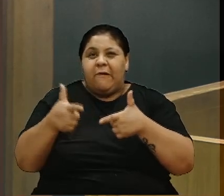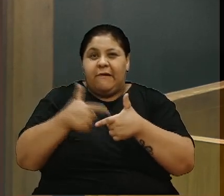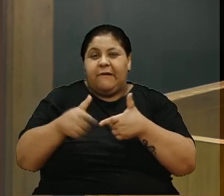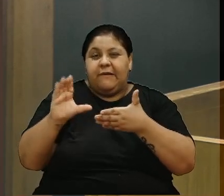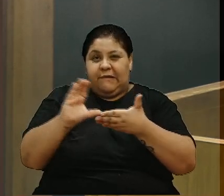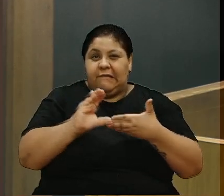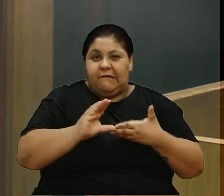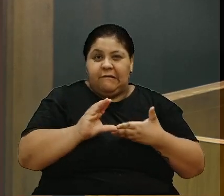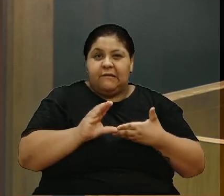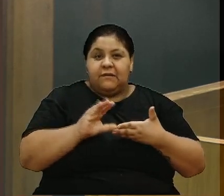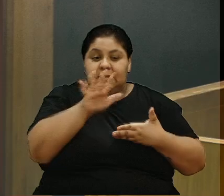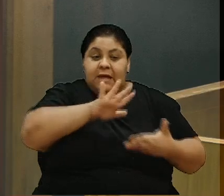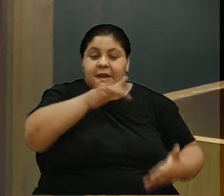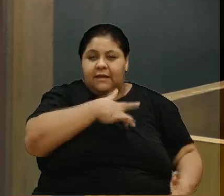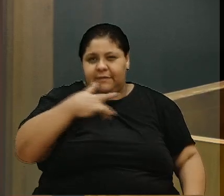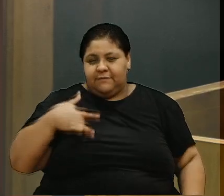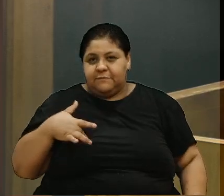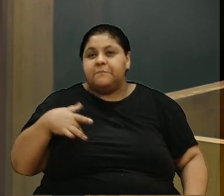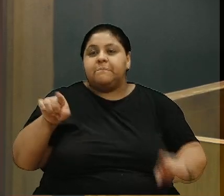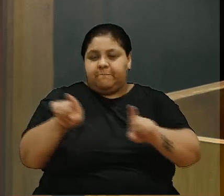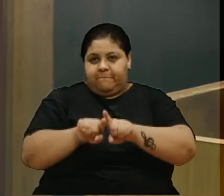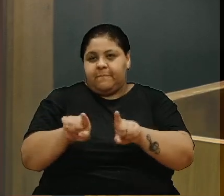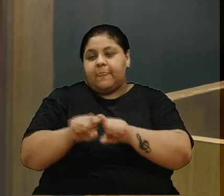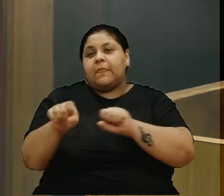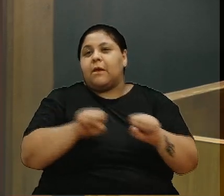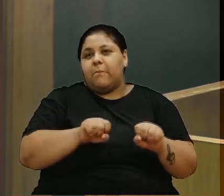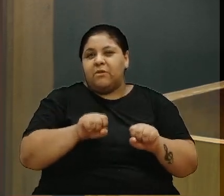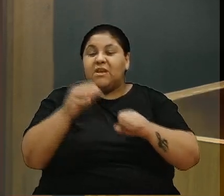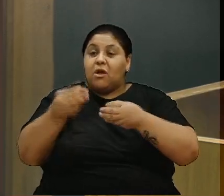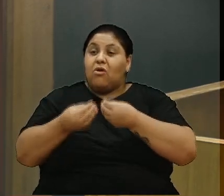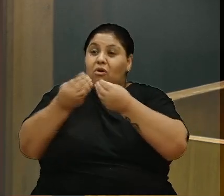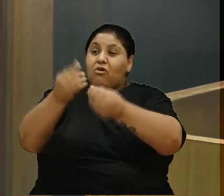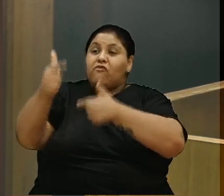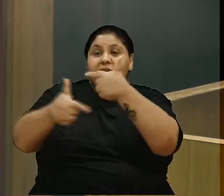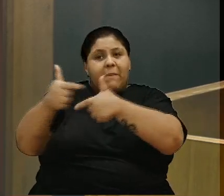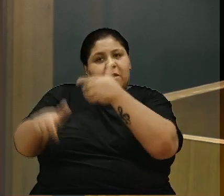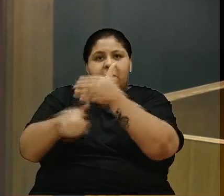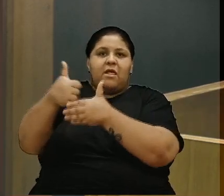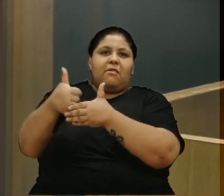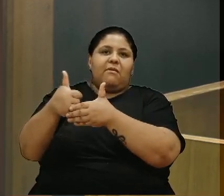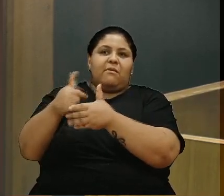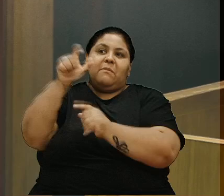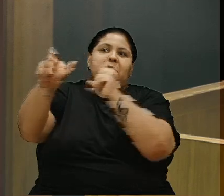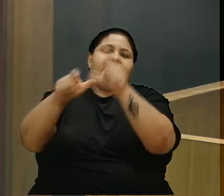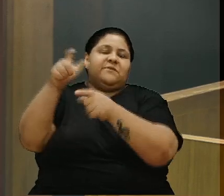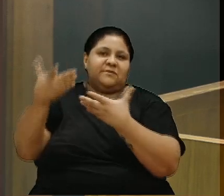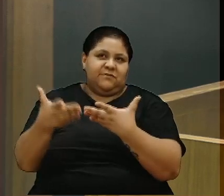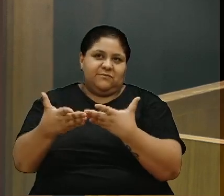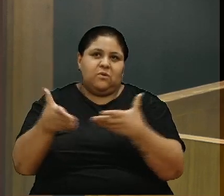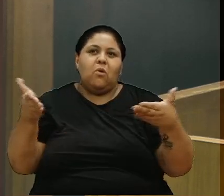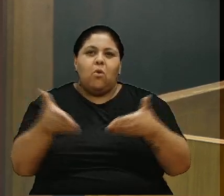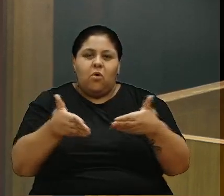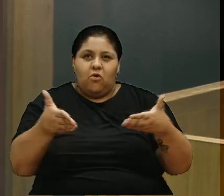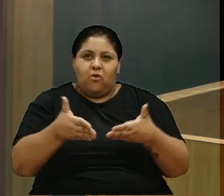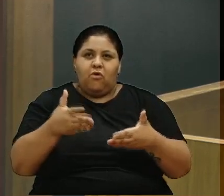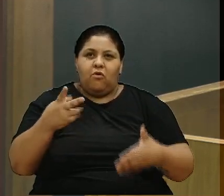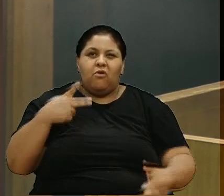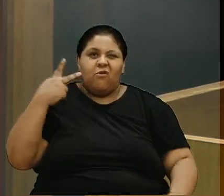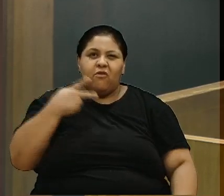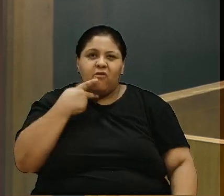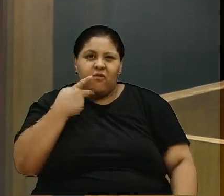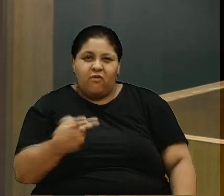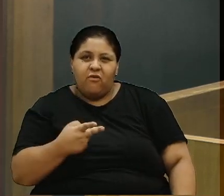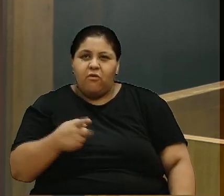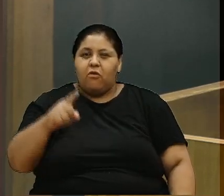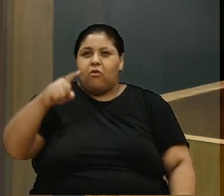recurso na questão de saúde e também poderemos oferecer serviços até melhores para a nossa população. Hoje, o vereador falou a respeito do